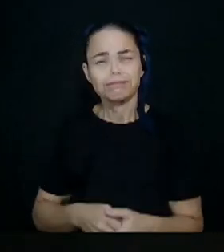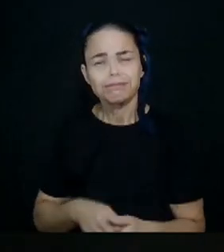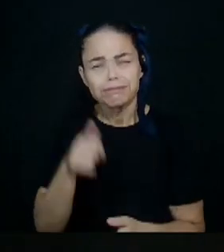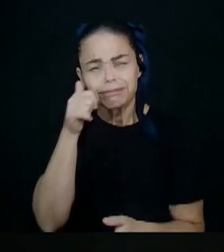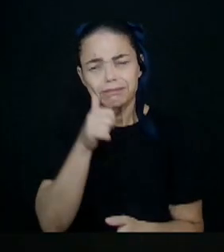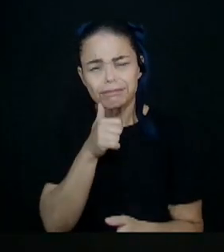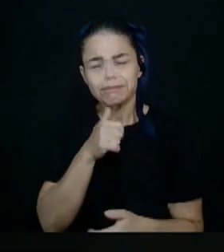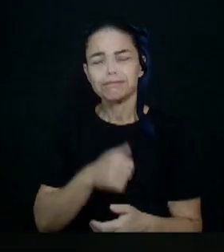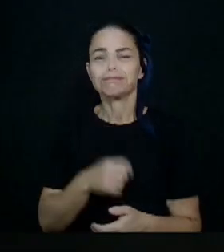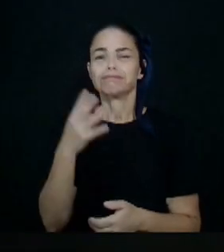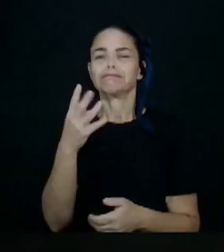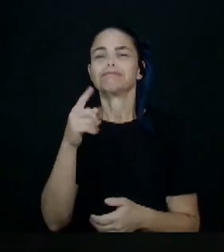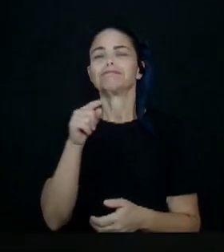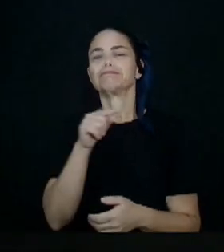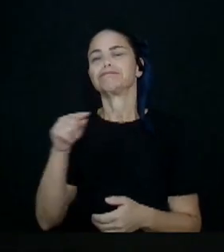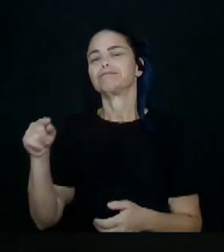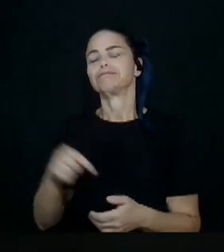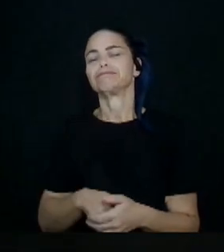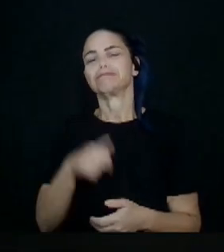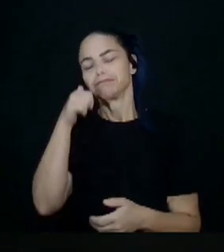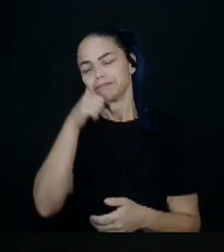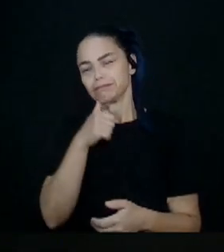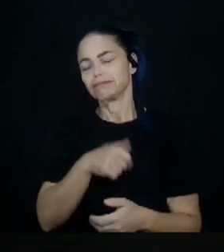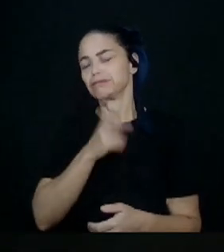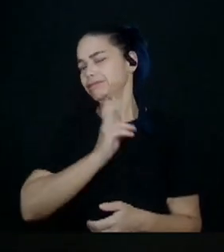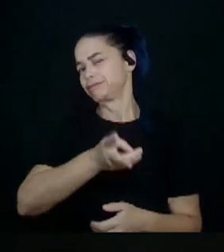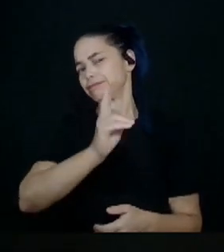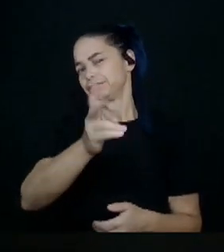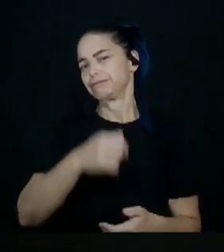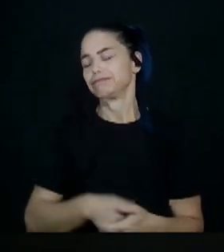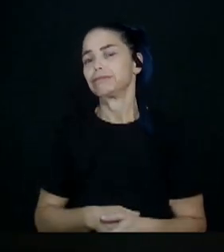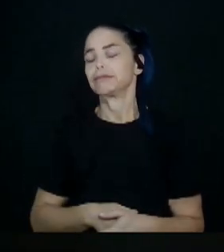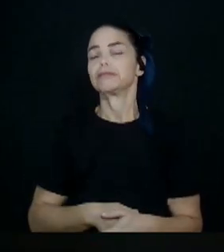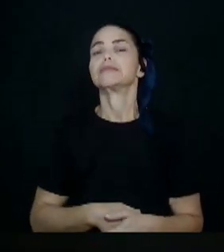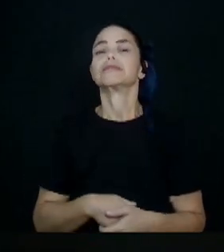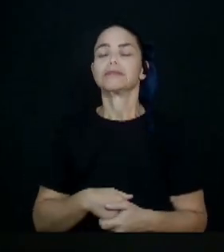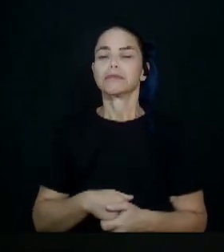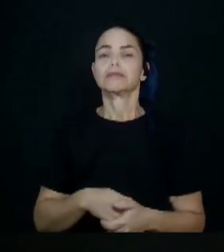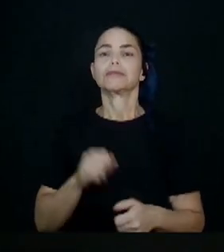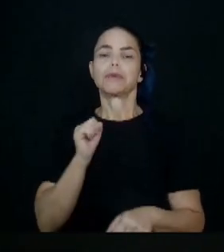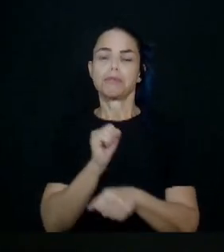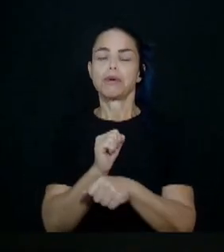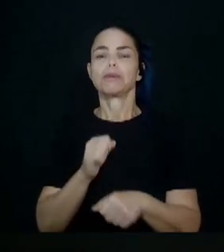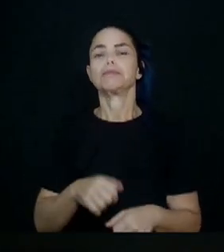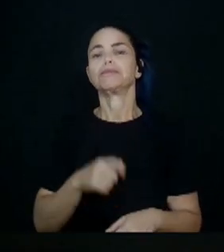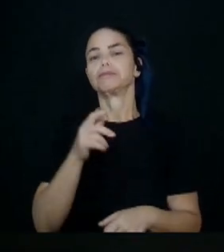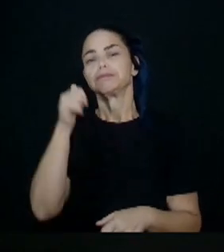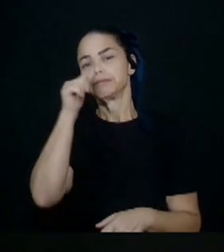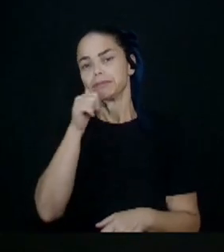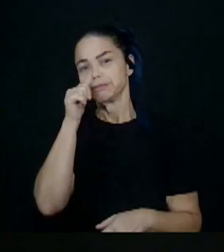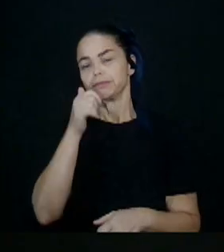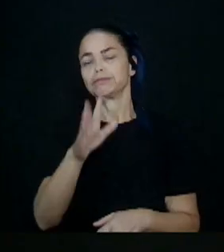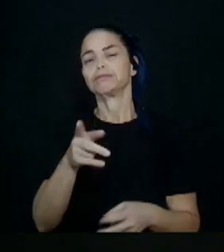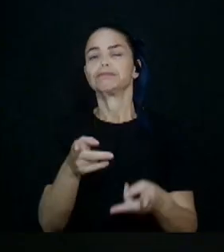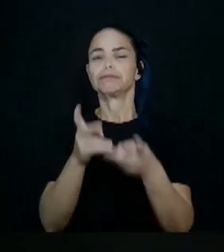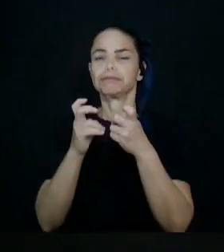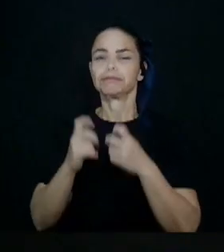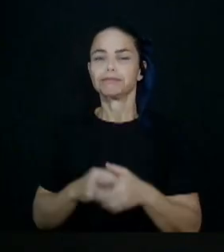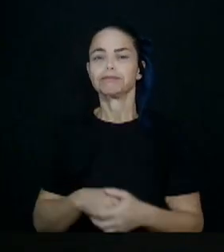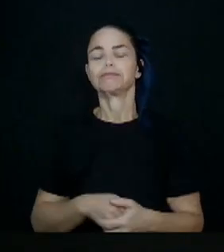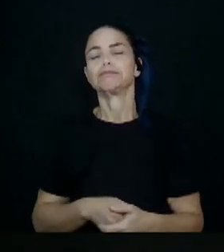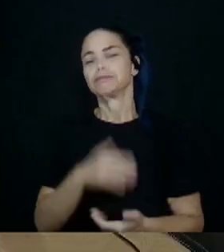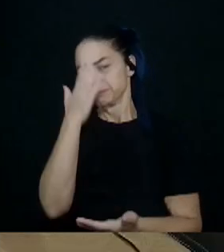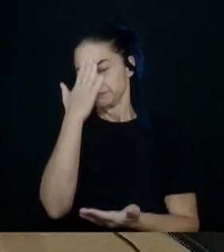3 pontinhos. Eu já ouvi isso várias vezes e eu acredito que a maioria das mulheres já ouviram. Você acredita que